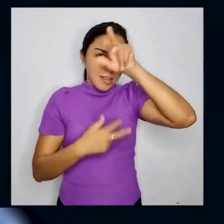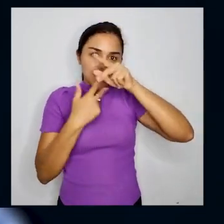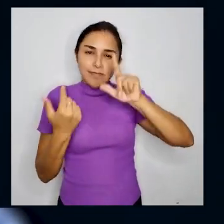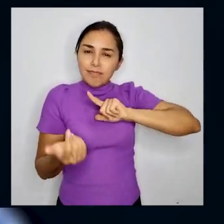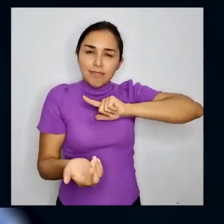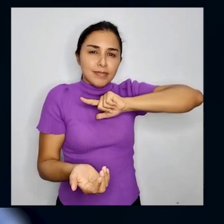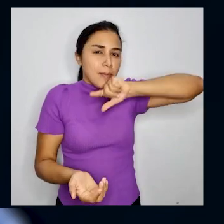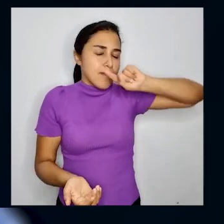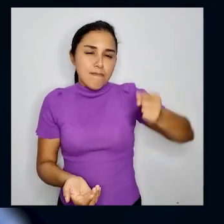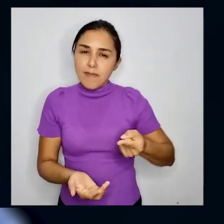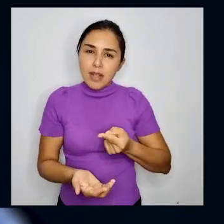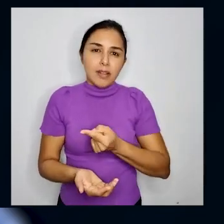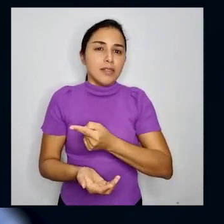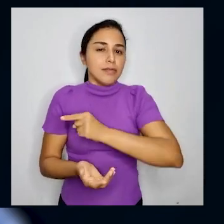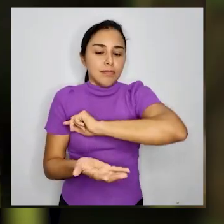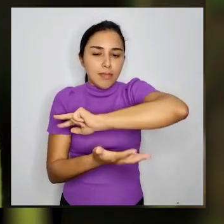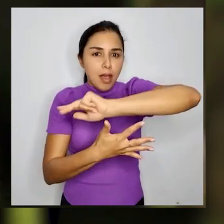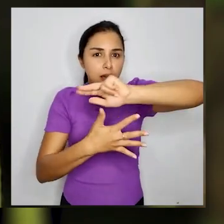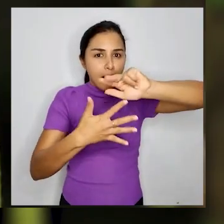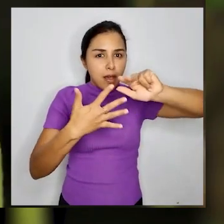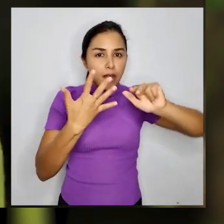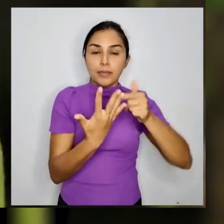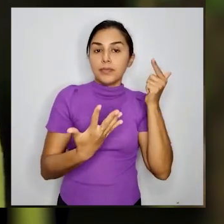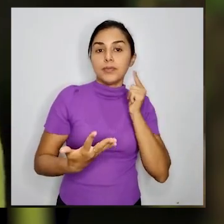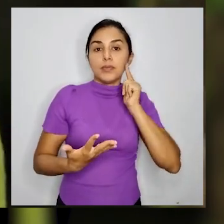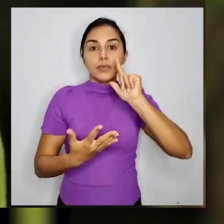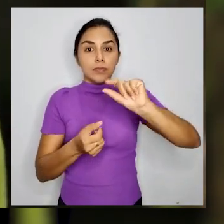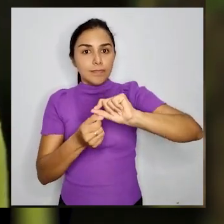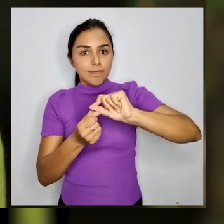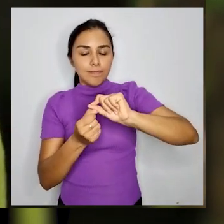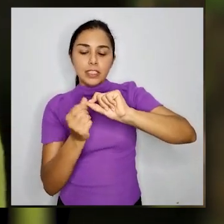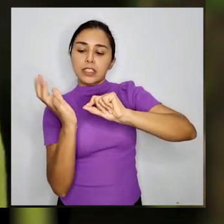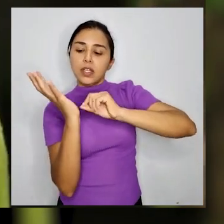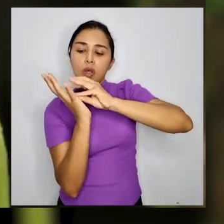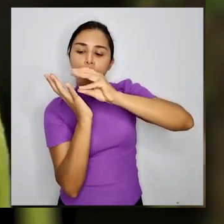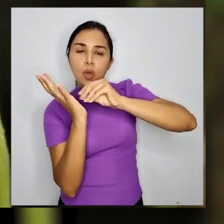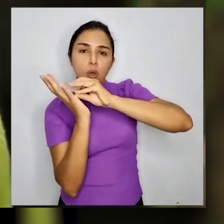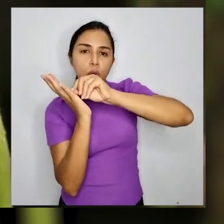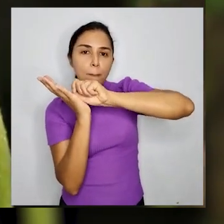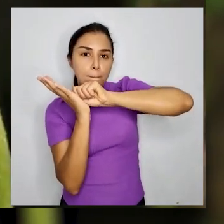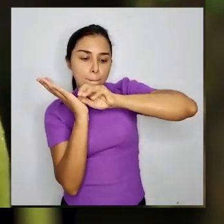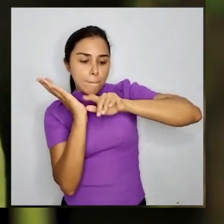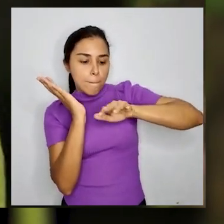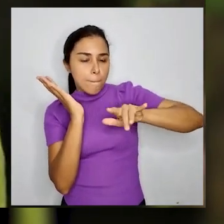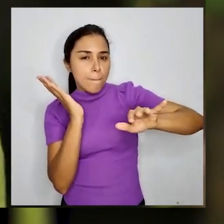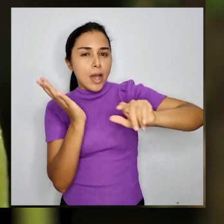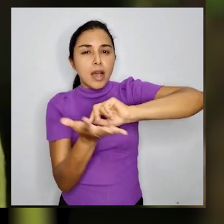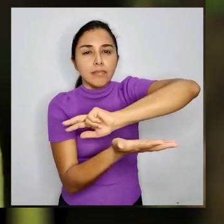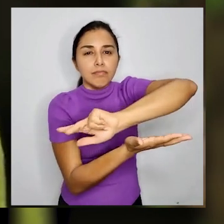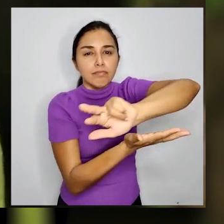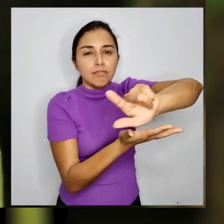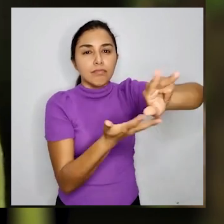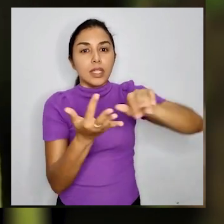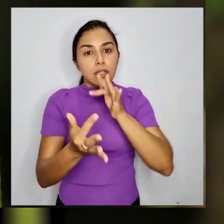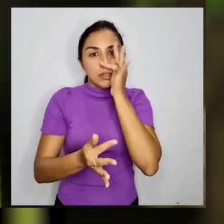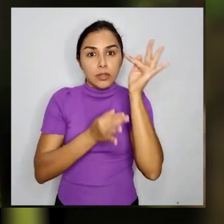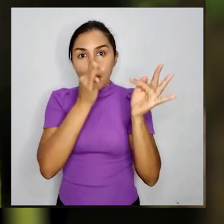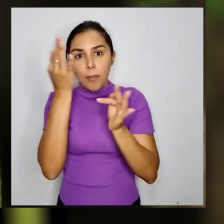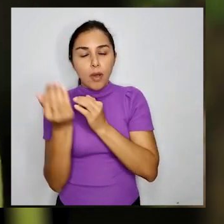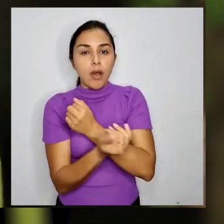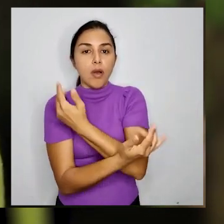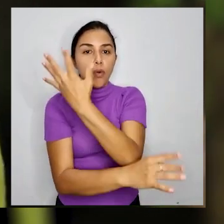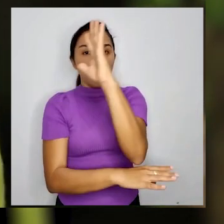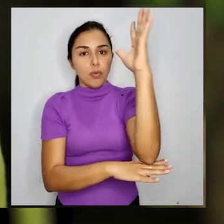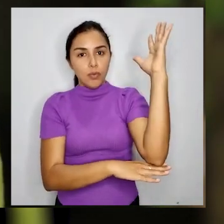São milhares de espécies de insetos que realizam o processo de polinização em milhões de plantas nos